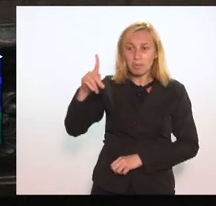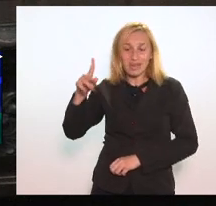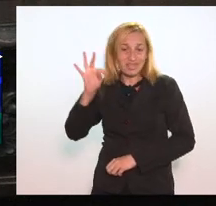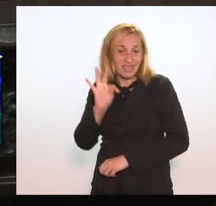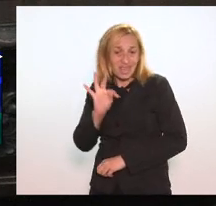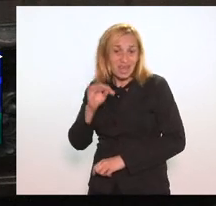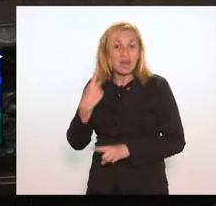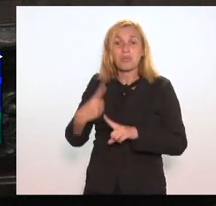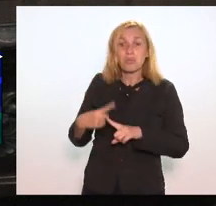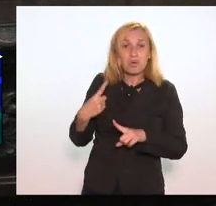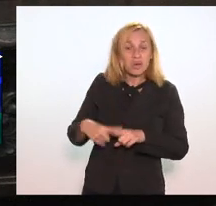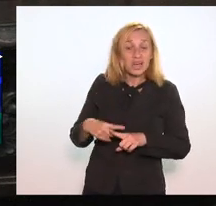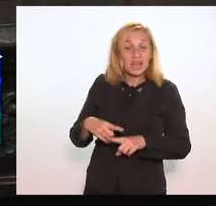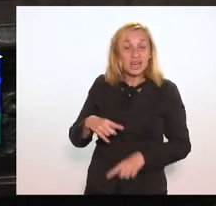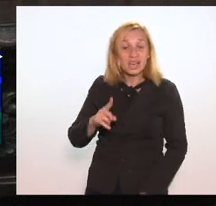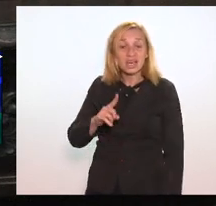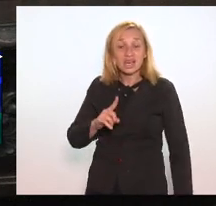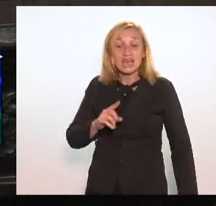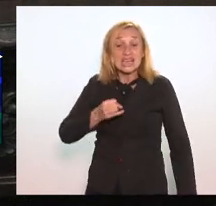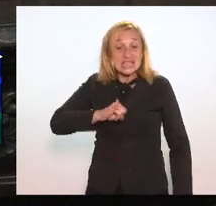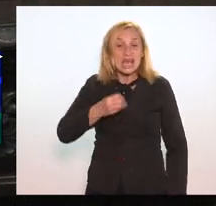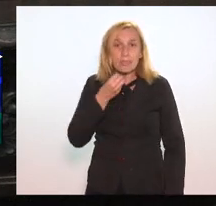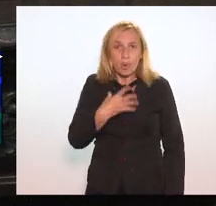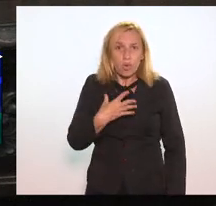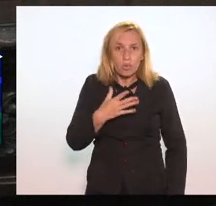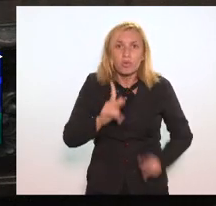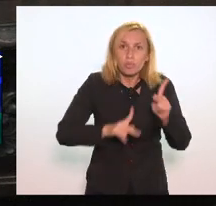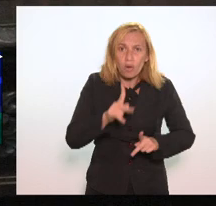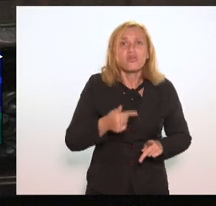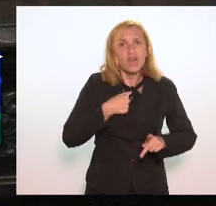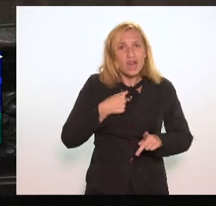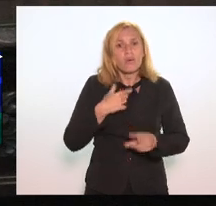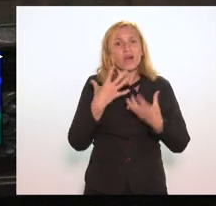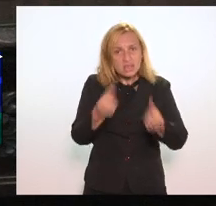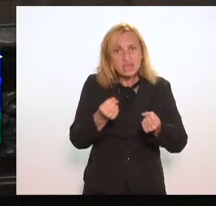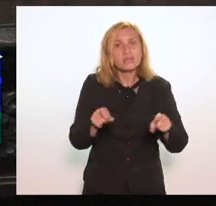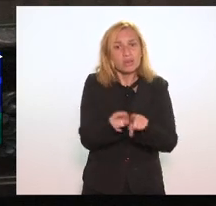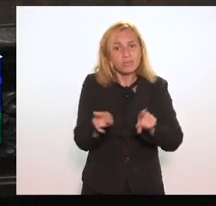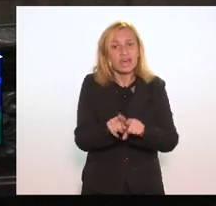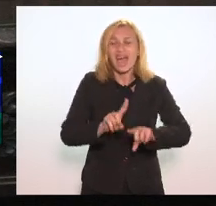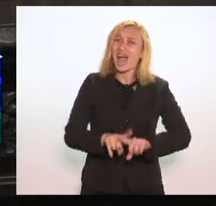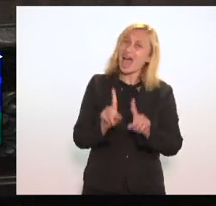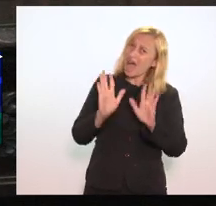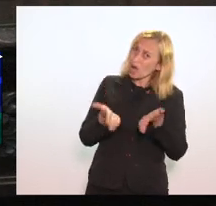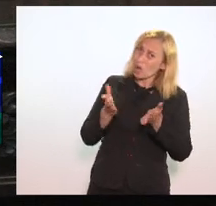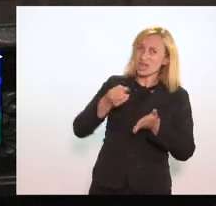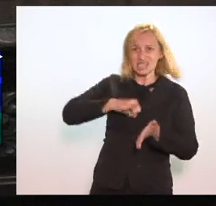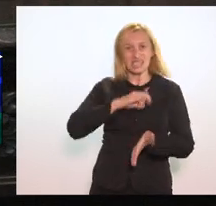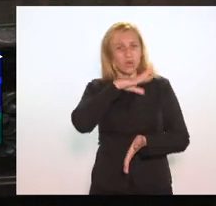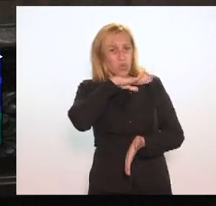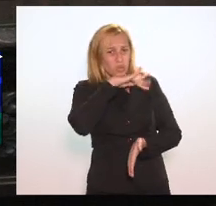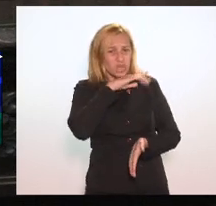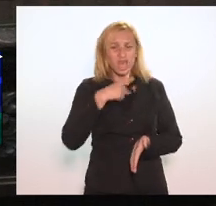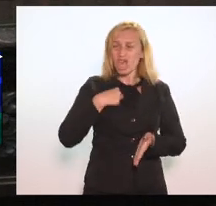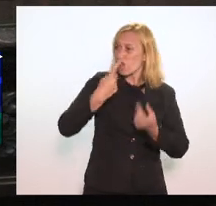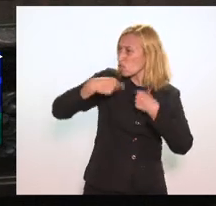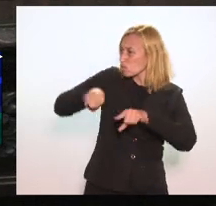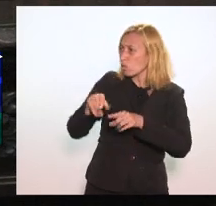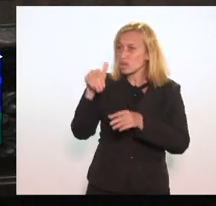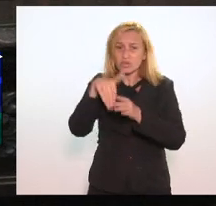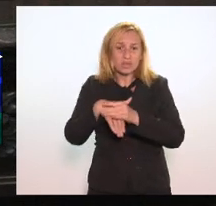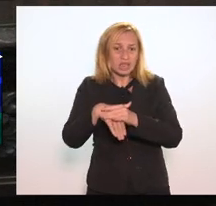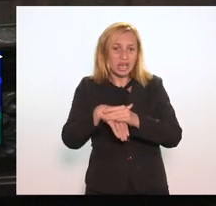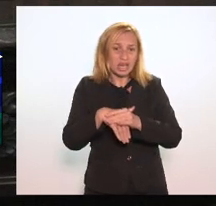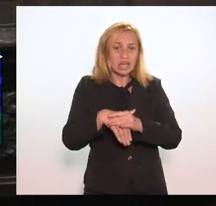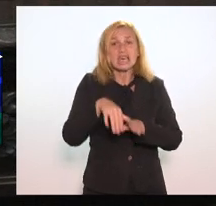é porque não se é bom para a população assim o farei E agora se for ruim voltarei com outro até se